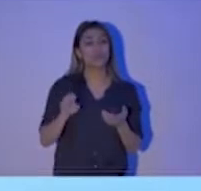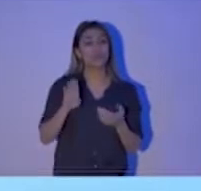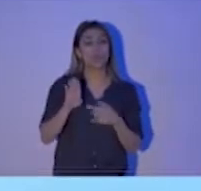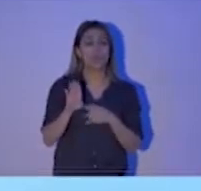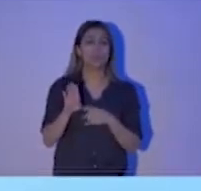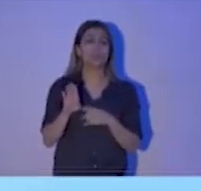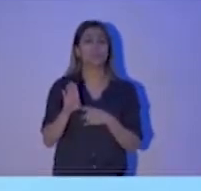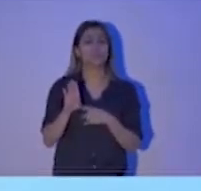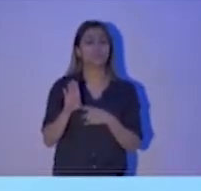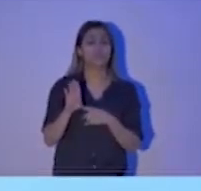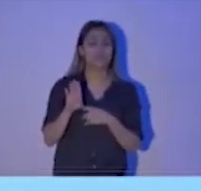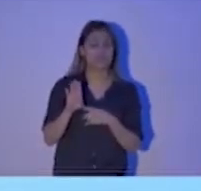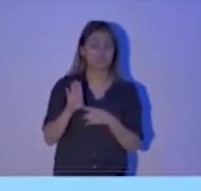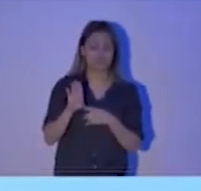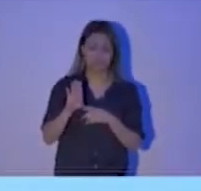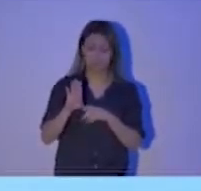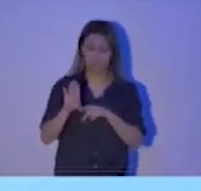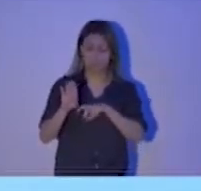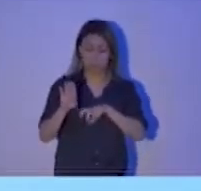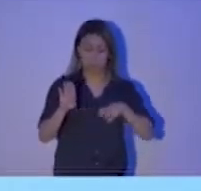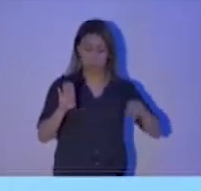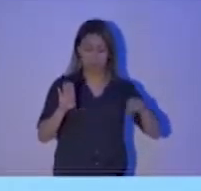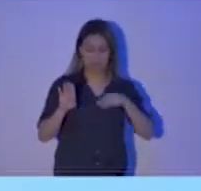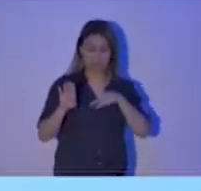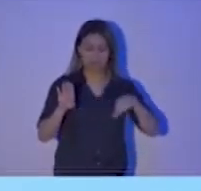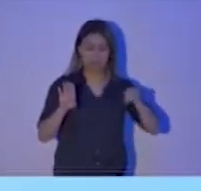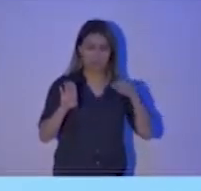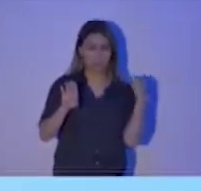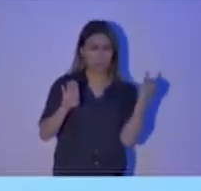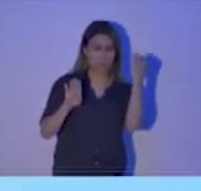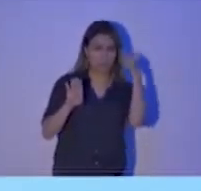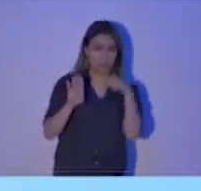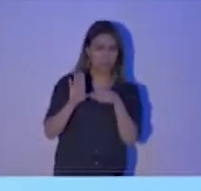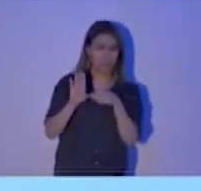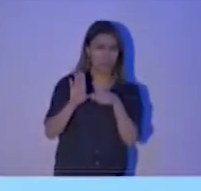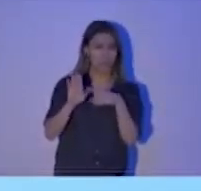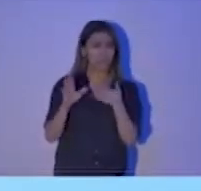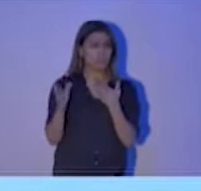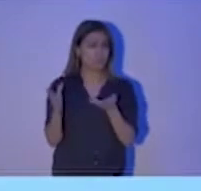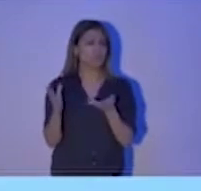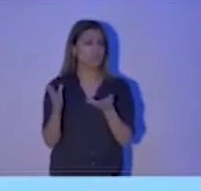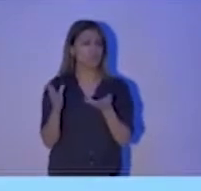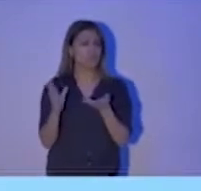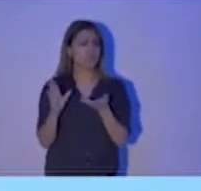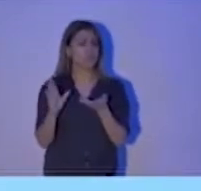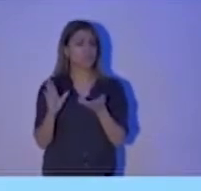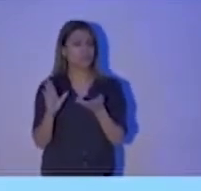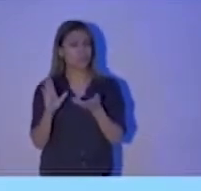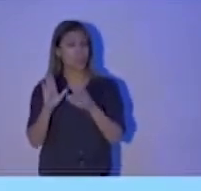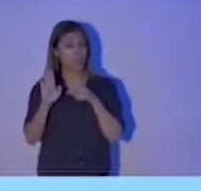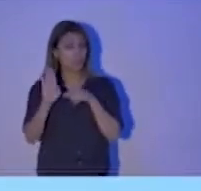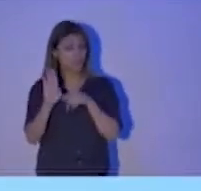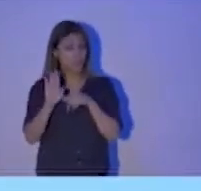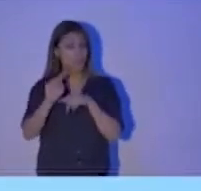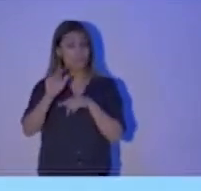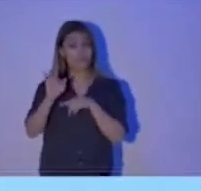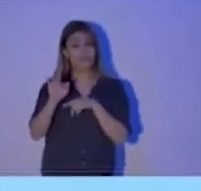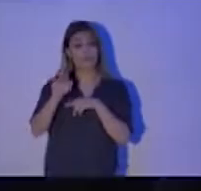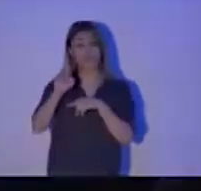estão enxergando importância e os próximos passos dessa discussão tão importante do financiamento da educação